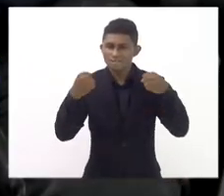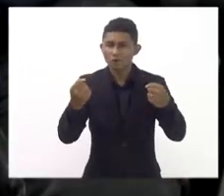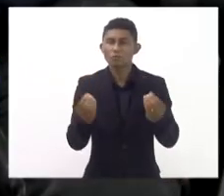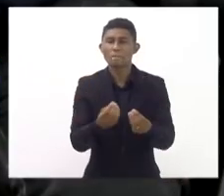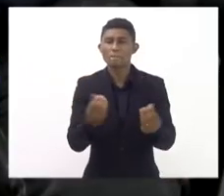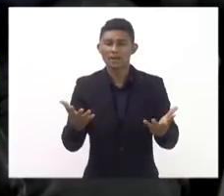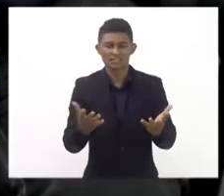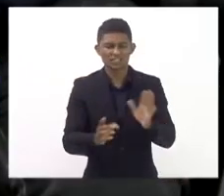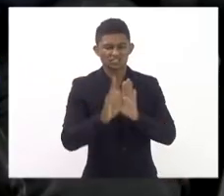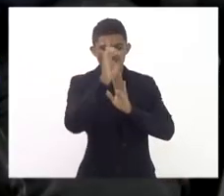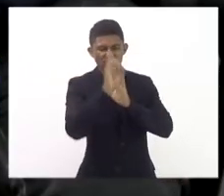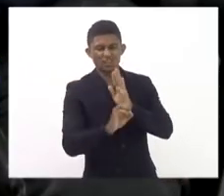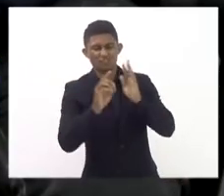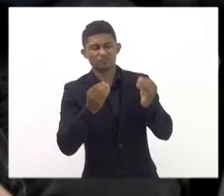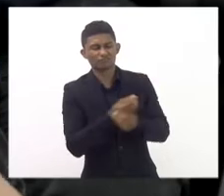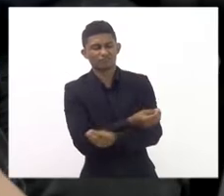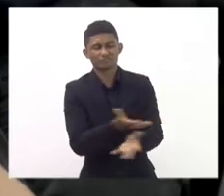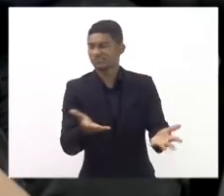garantido,